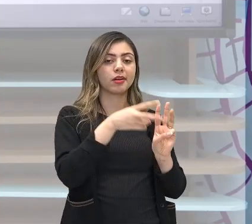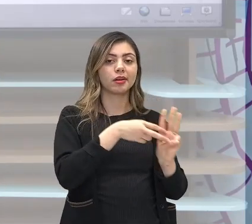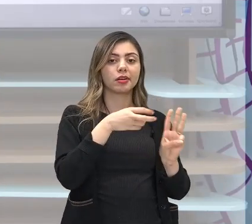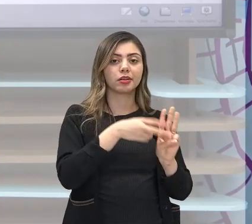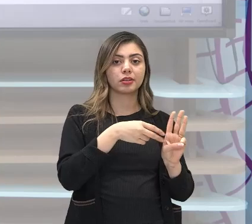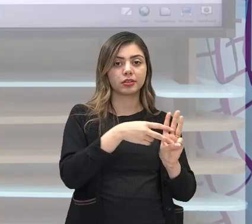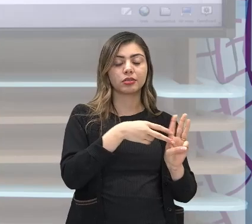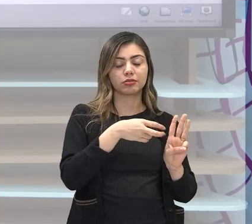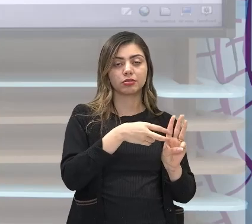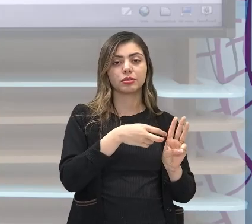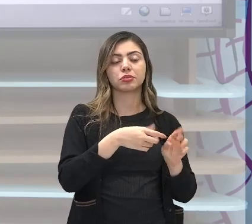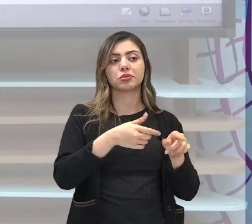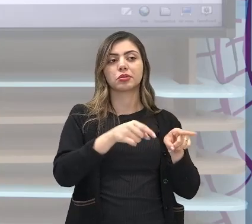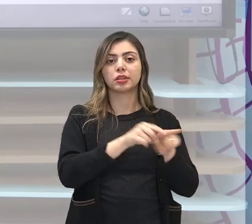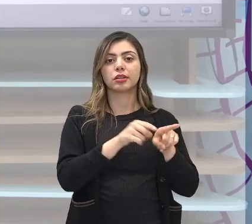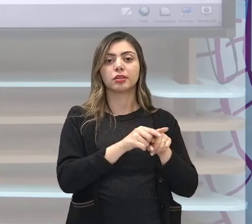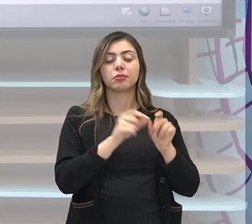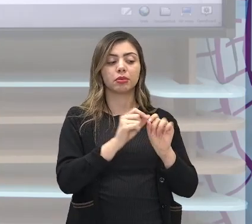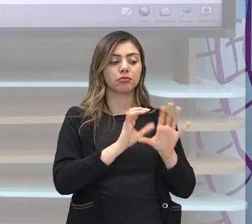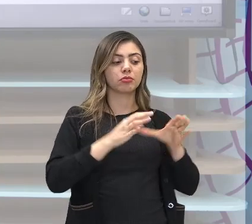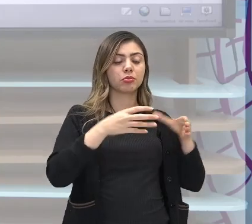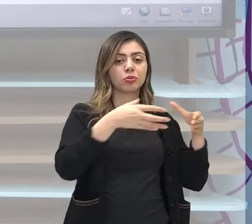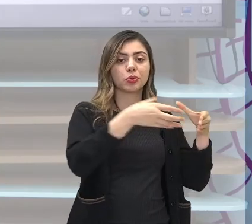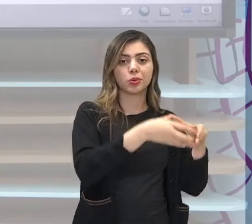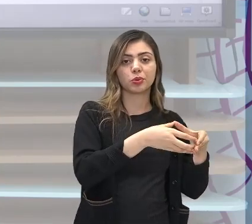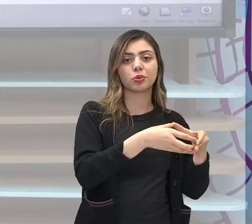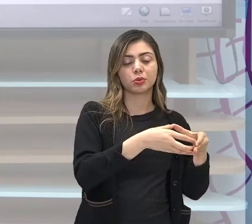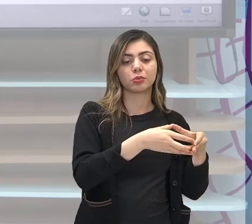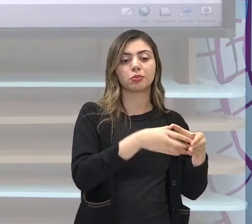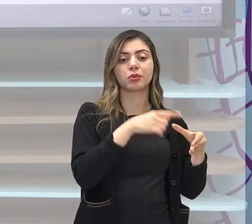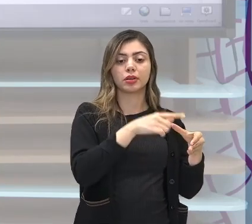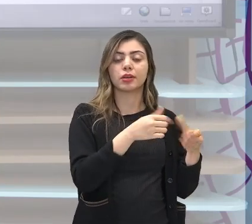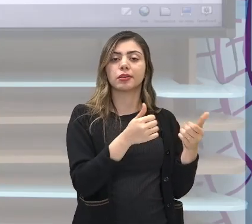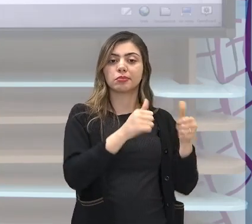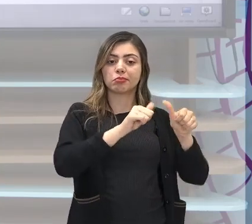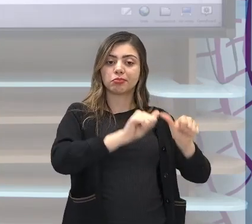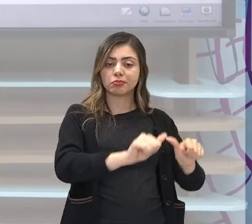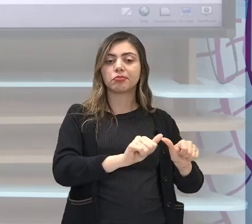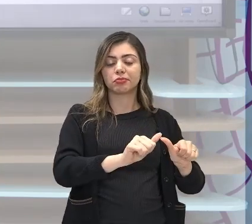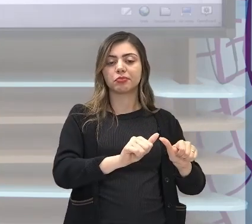né, e sua comunidade, né, estivessem